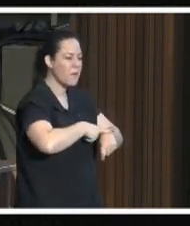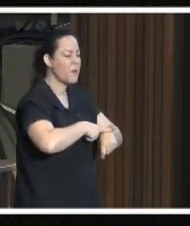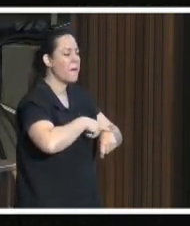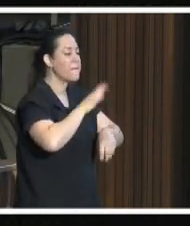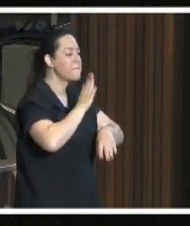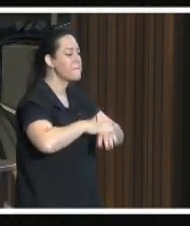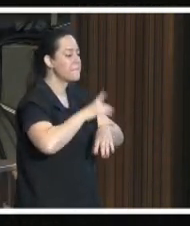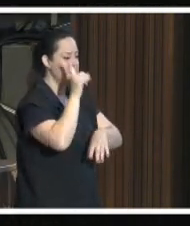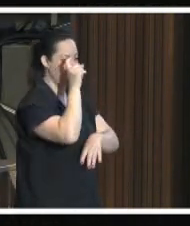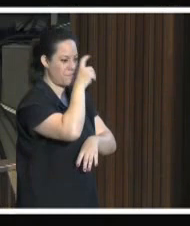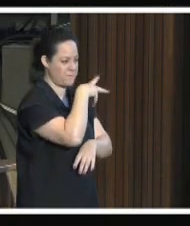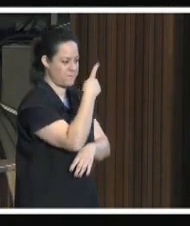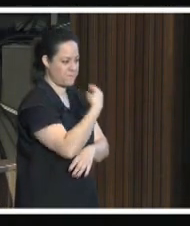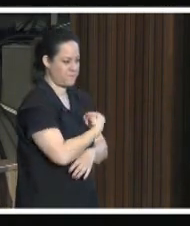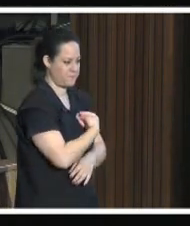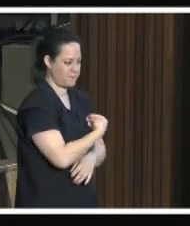vida?